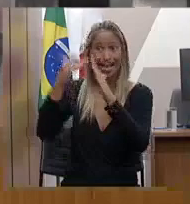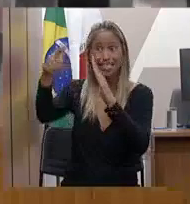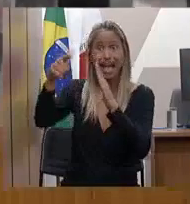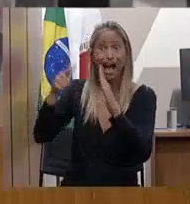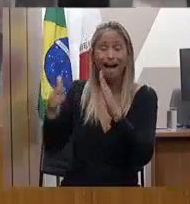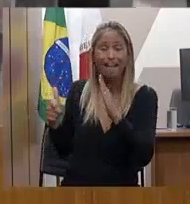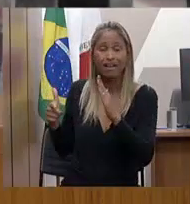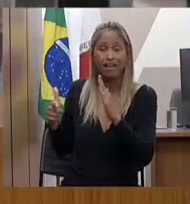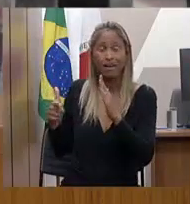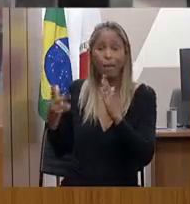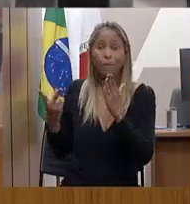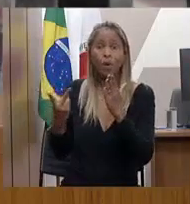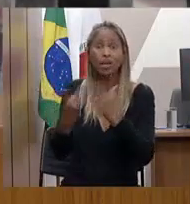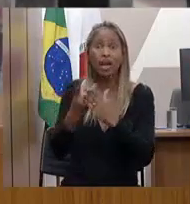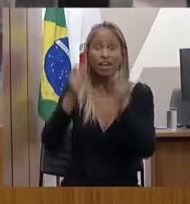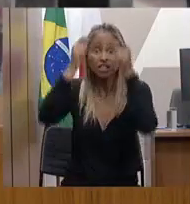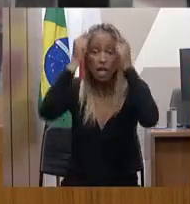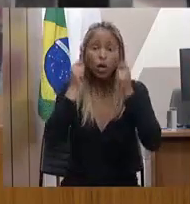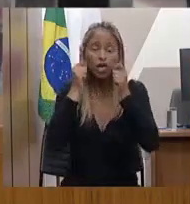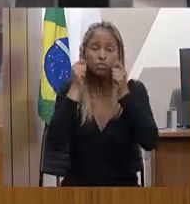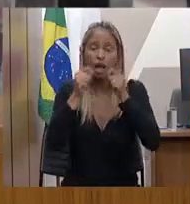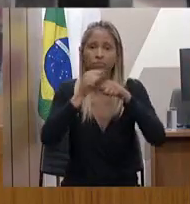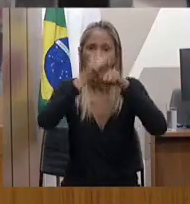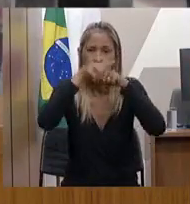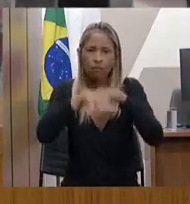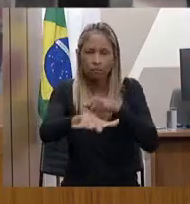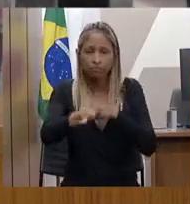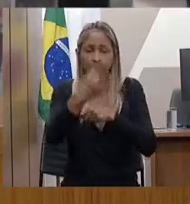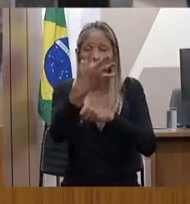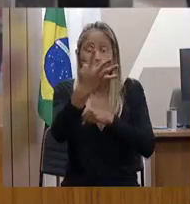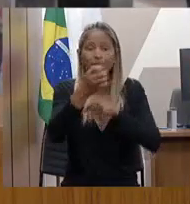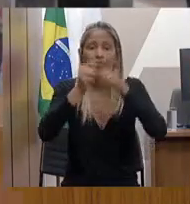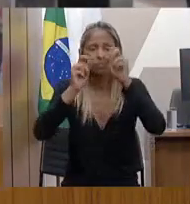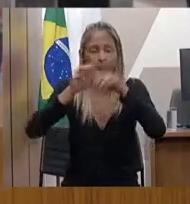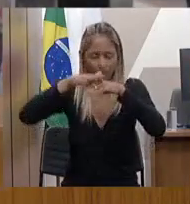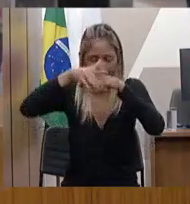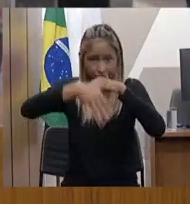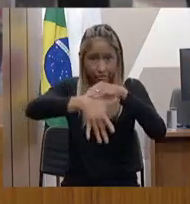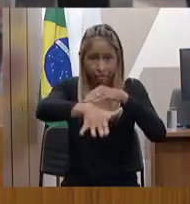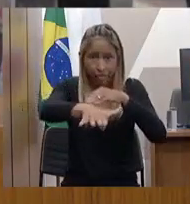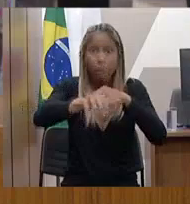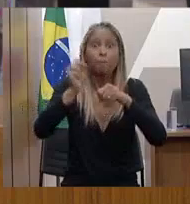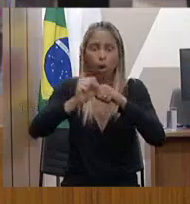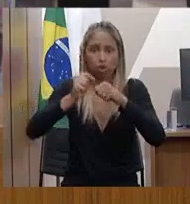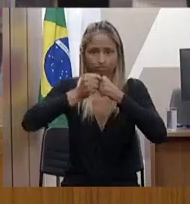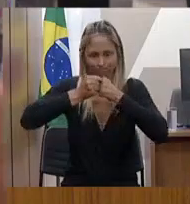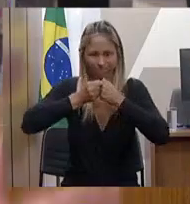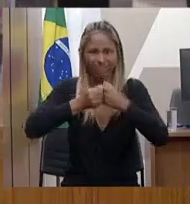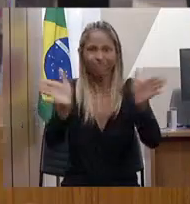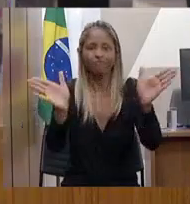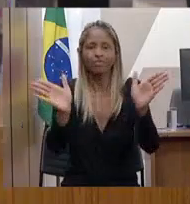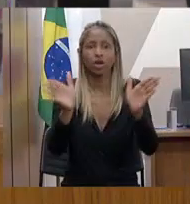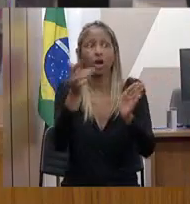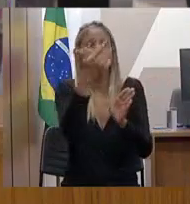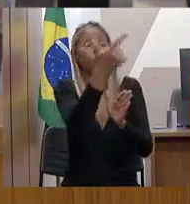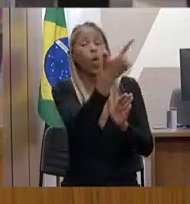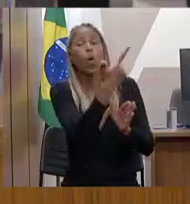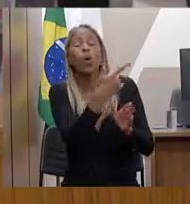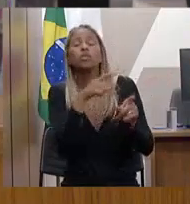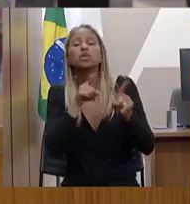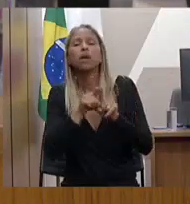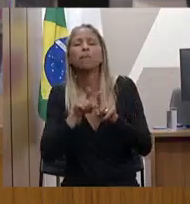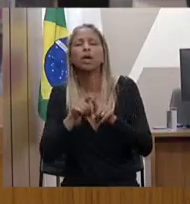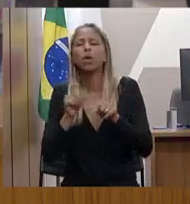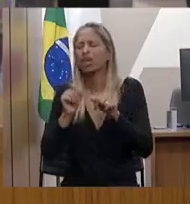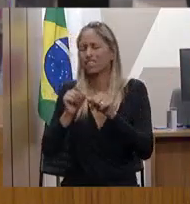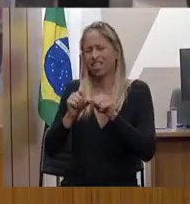vítimas do terrorismo de barragem Minas Gerais tem quatro barragem risco iminente de romper Fora as outras o que